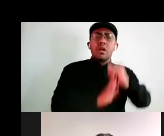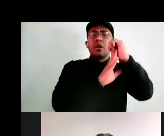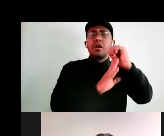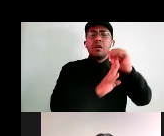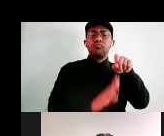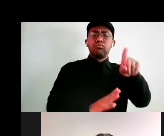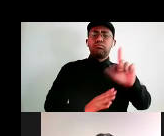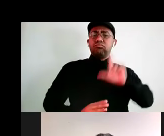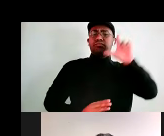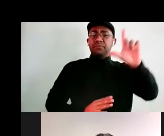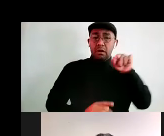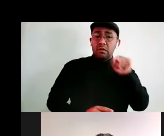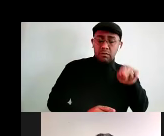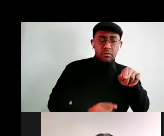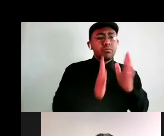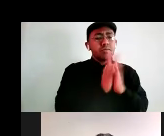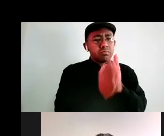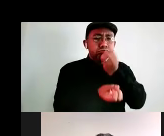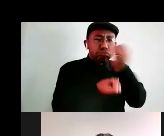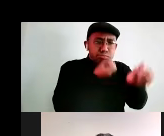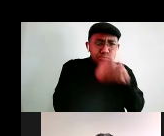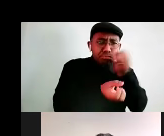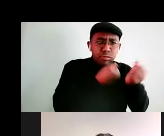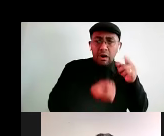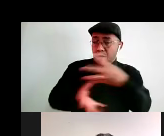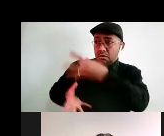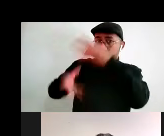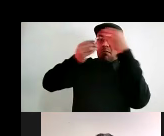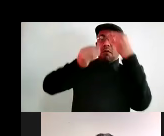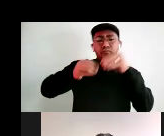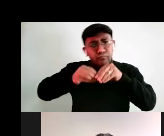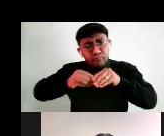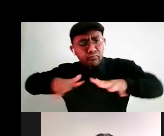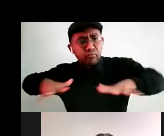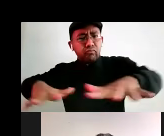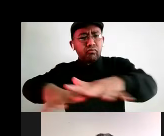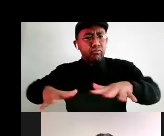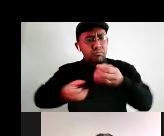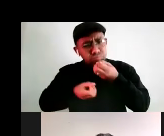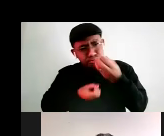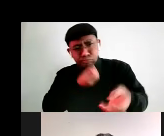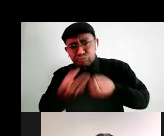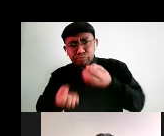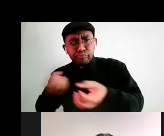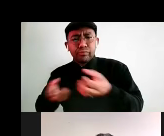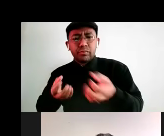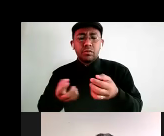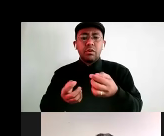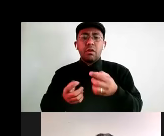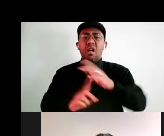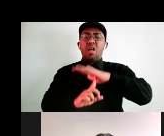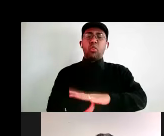mensagem que possa transmitir seja correta, principalmente evitando a infodemia e